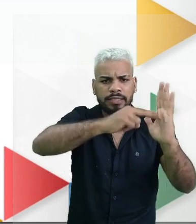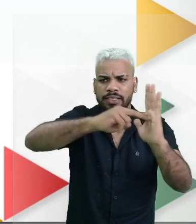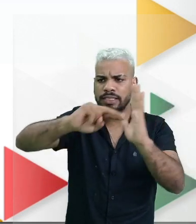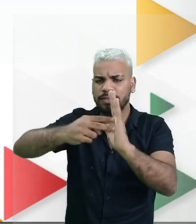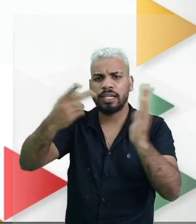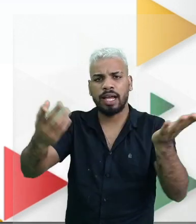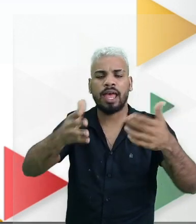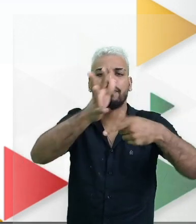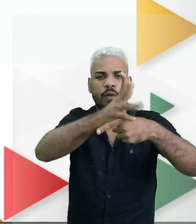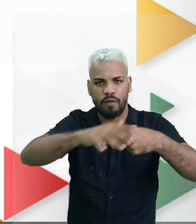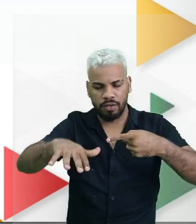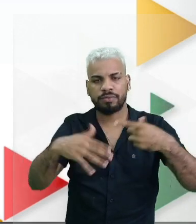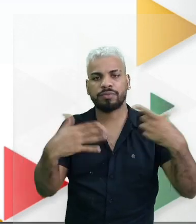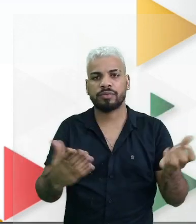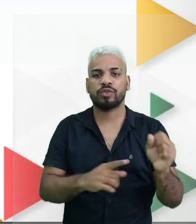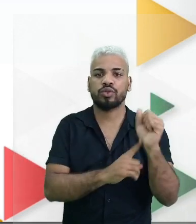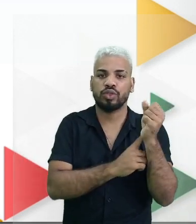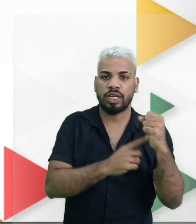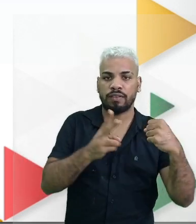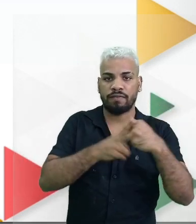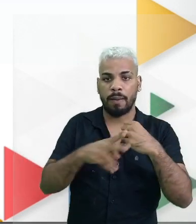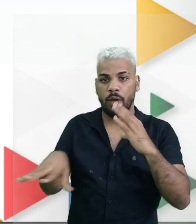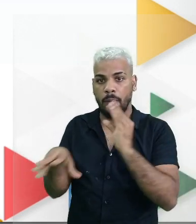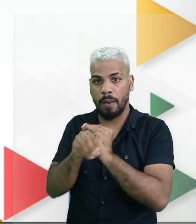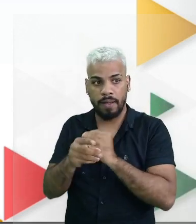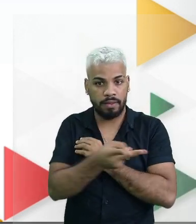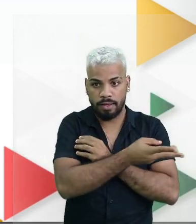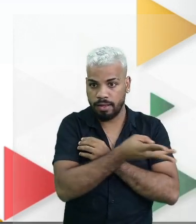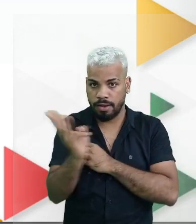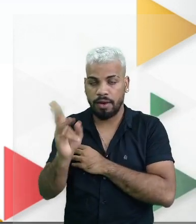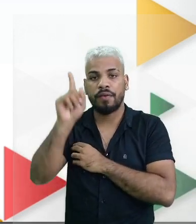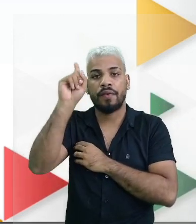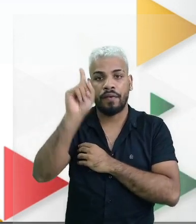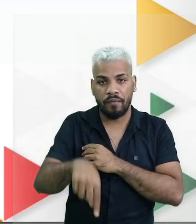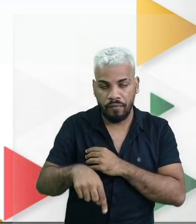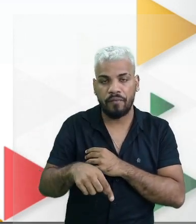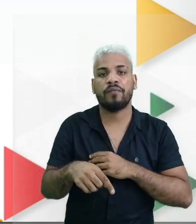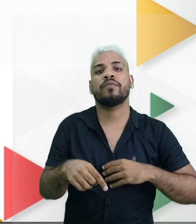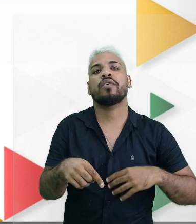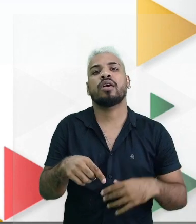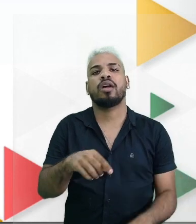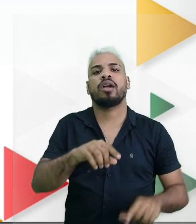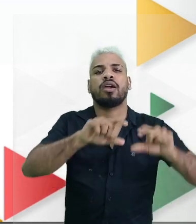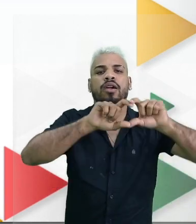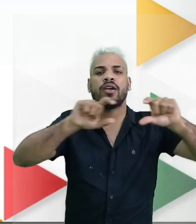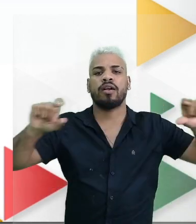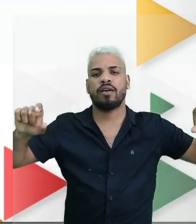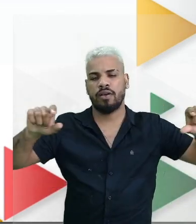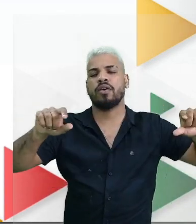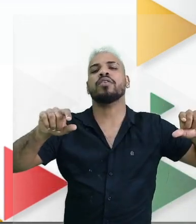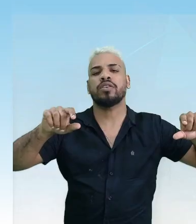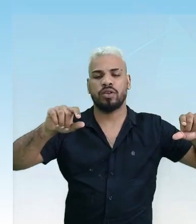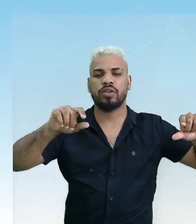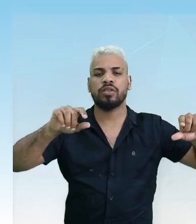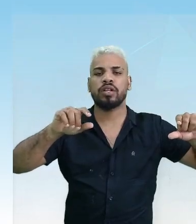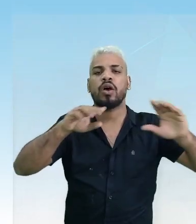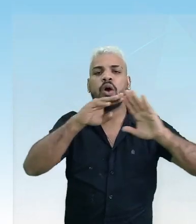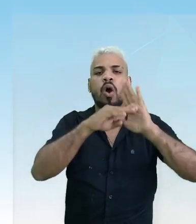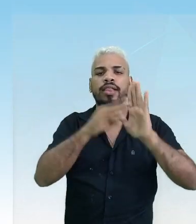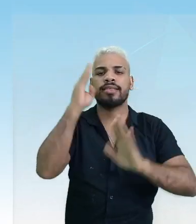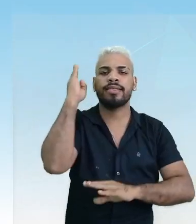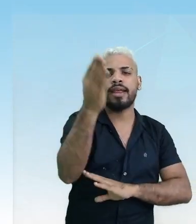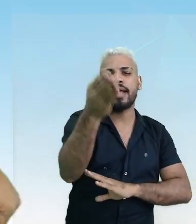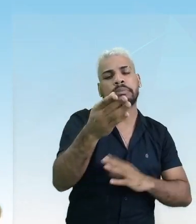falo sujeito, verbo e complemento, estou falando da ordem direta da língua portuguesa. Mas o que é a